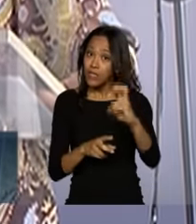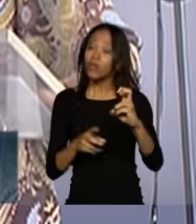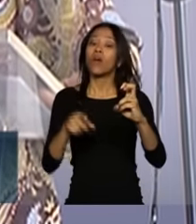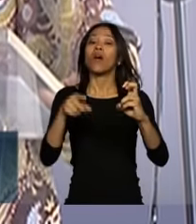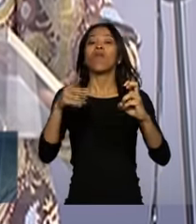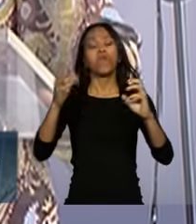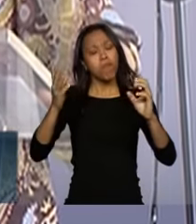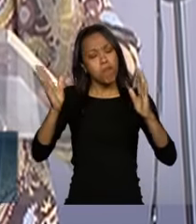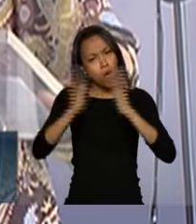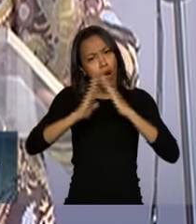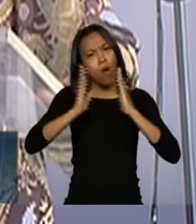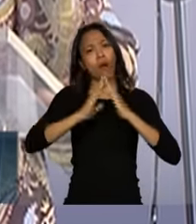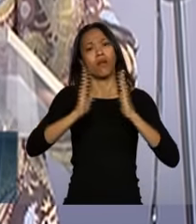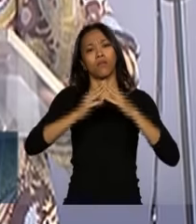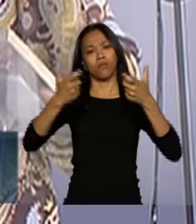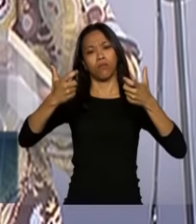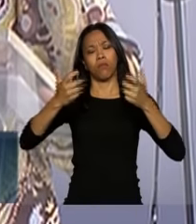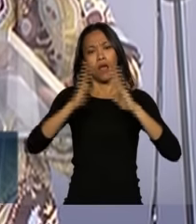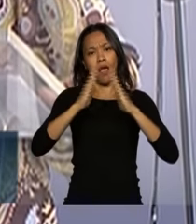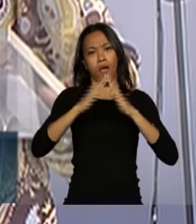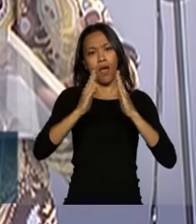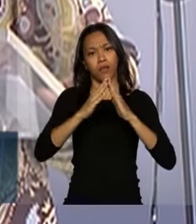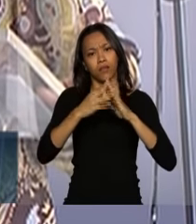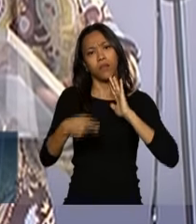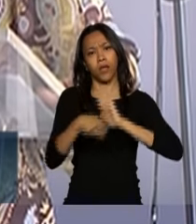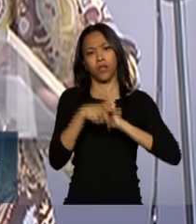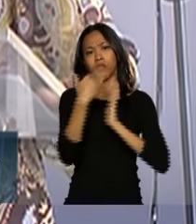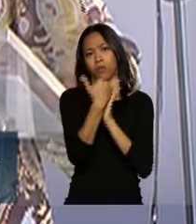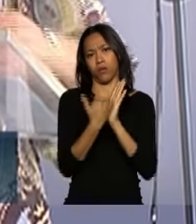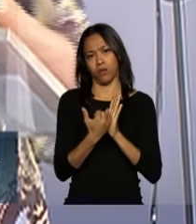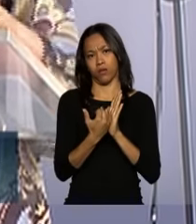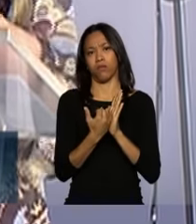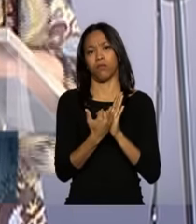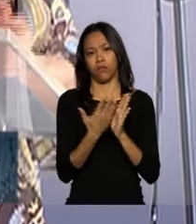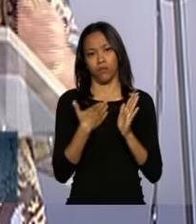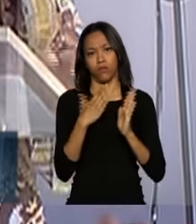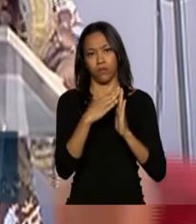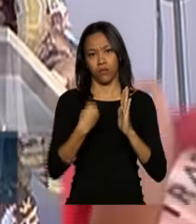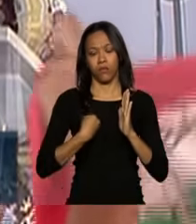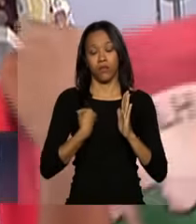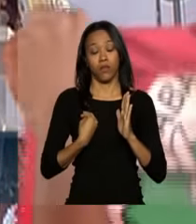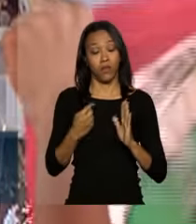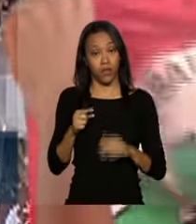casa decente e digna do Minha Casa Minha Vida. E